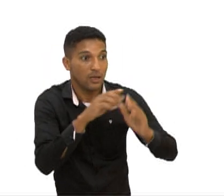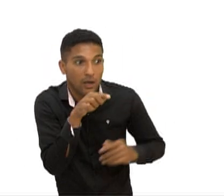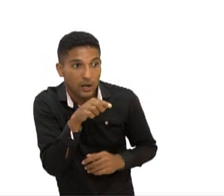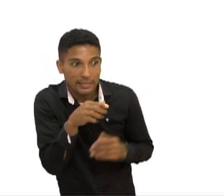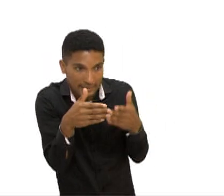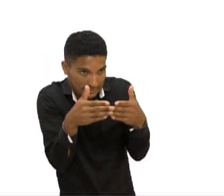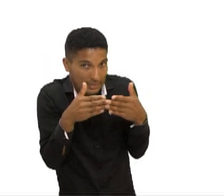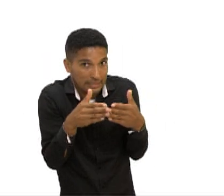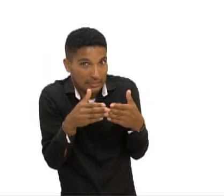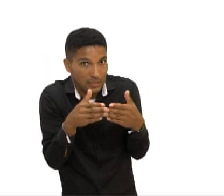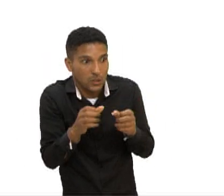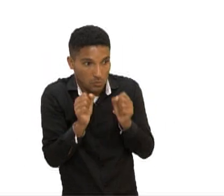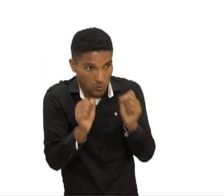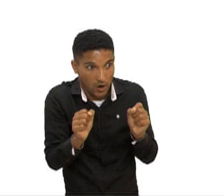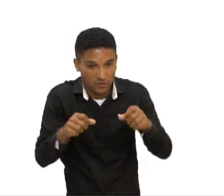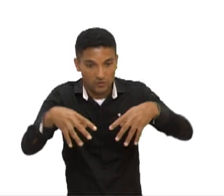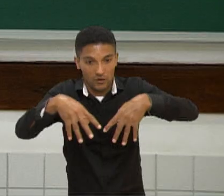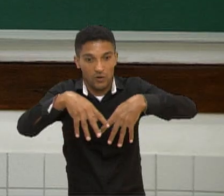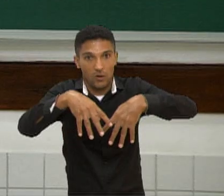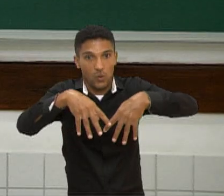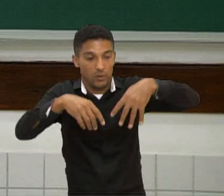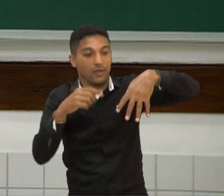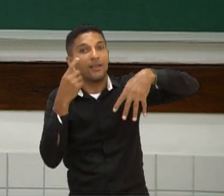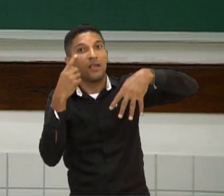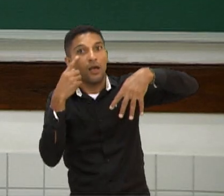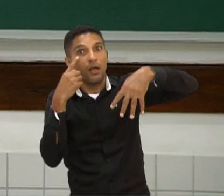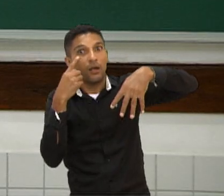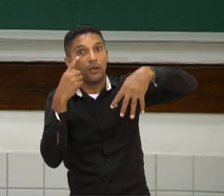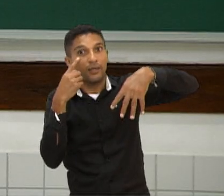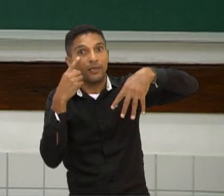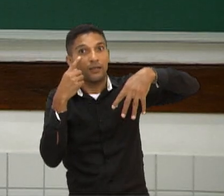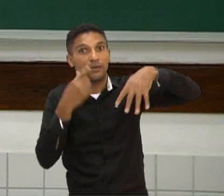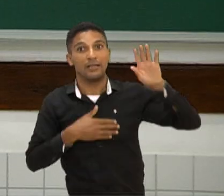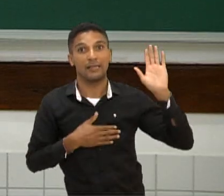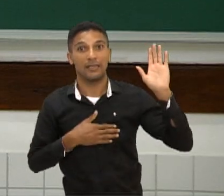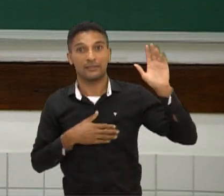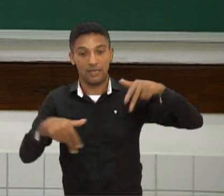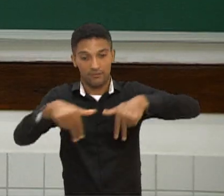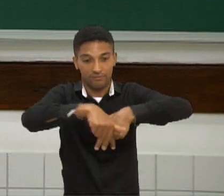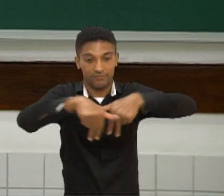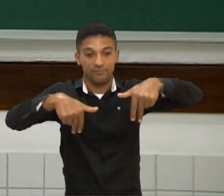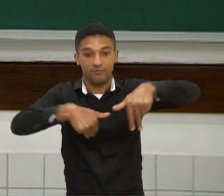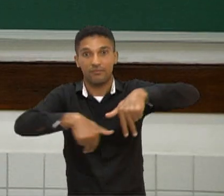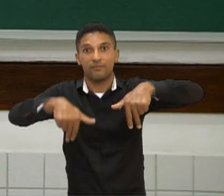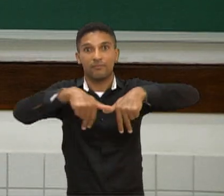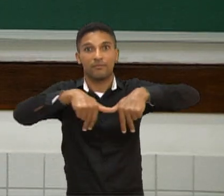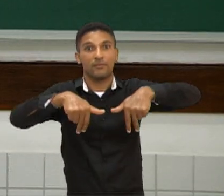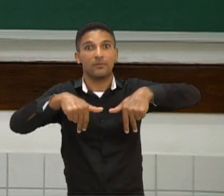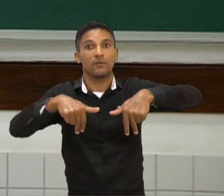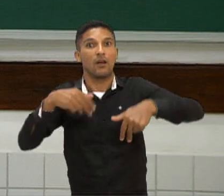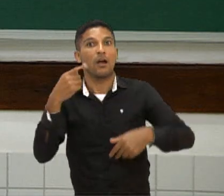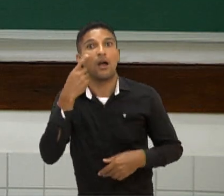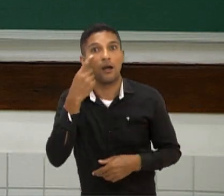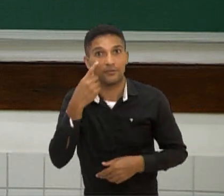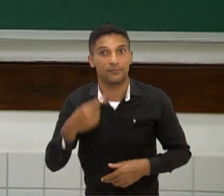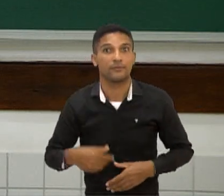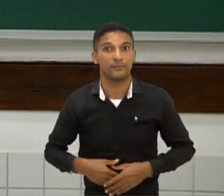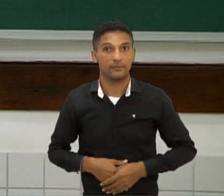fitas em seu terreiro. Então a dança de fitas também é chamada de pau de fitas.